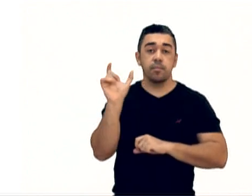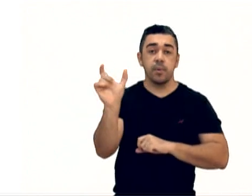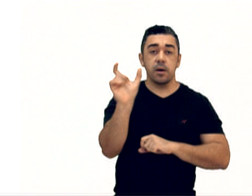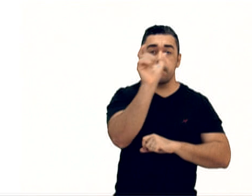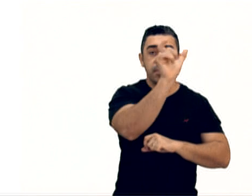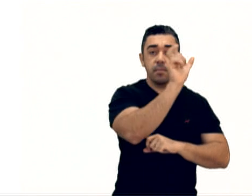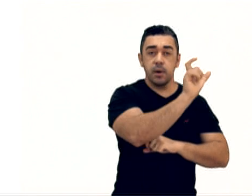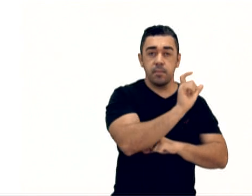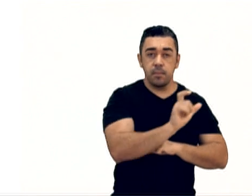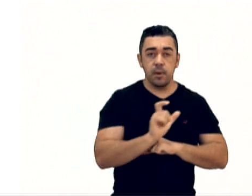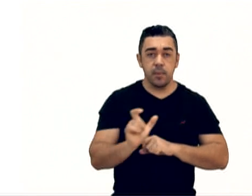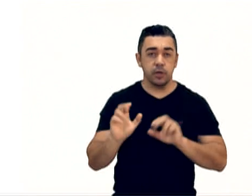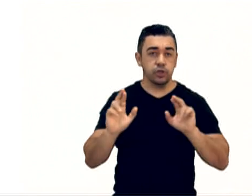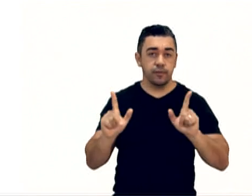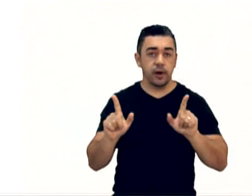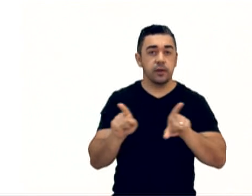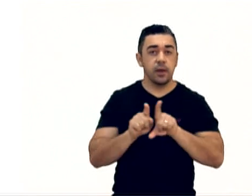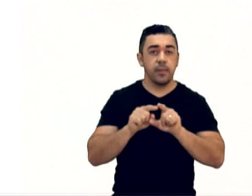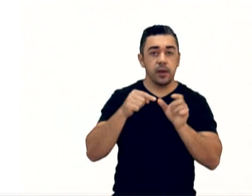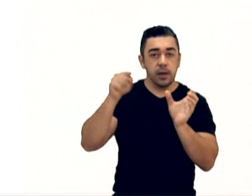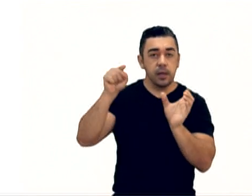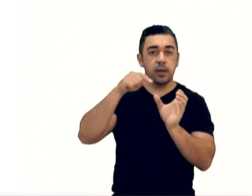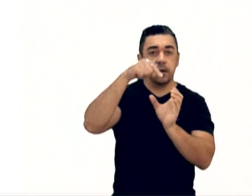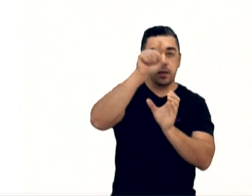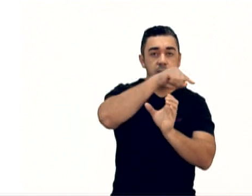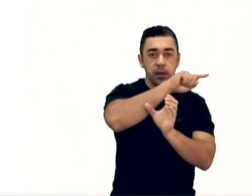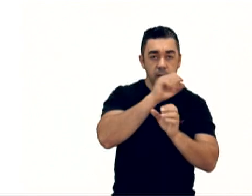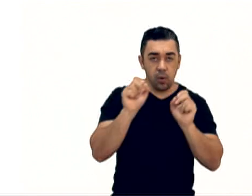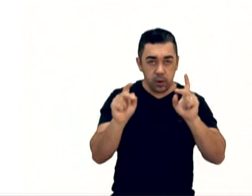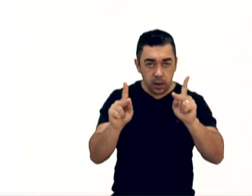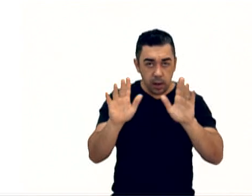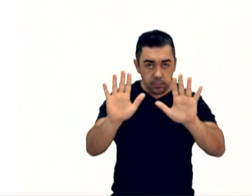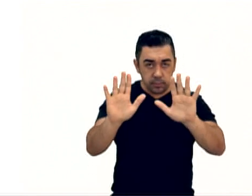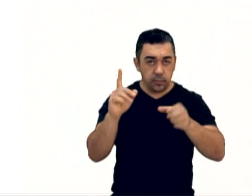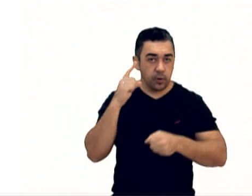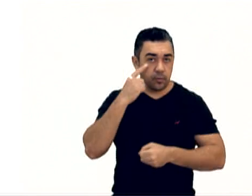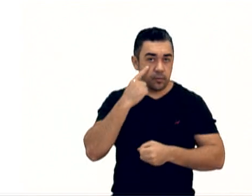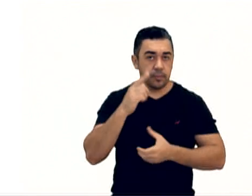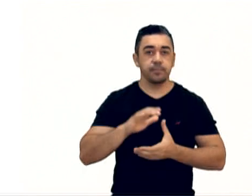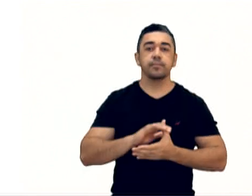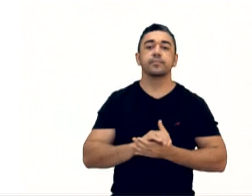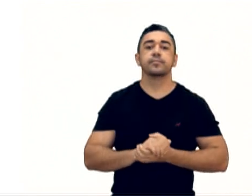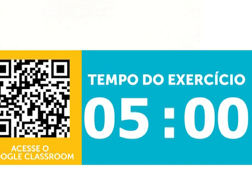diferentes e fazer linhas ou balões, ok? Já voltamos para conferir.